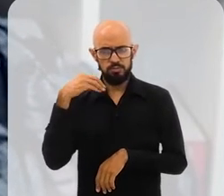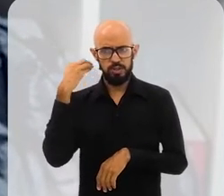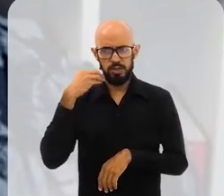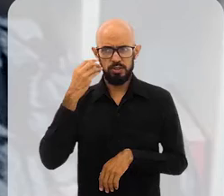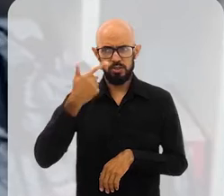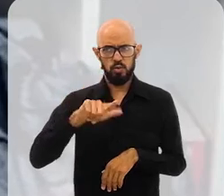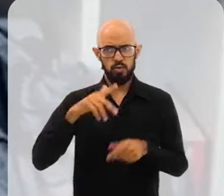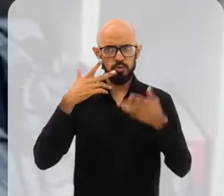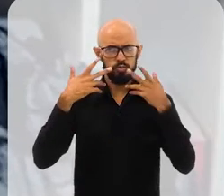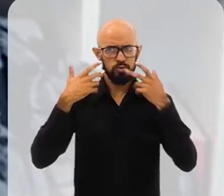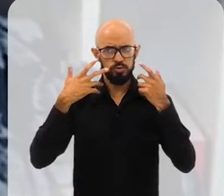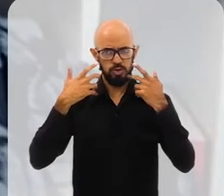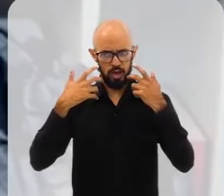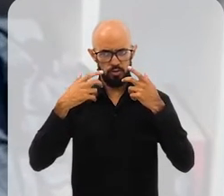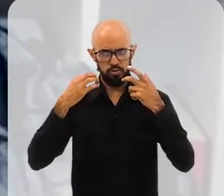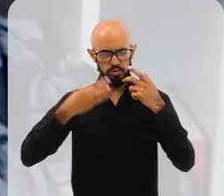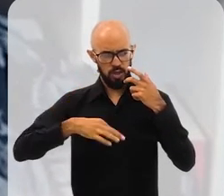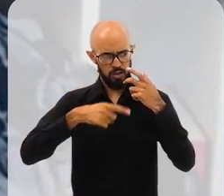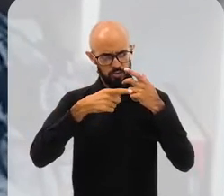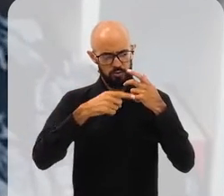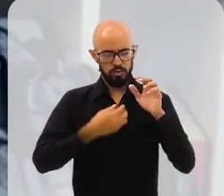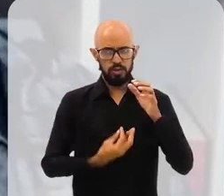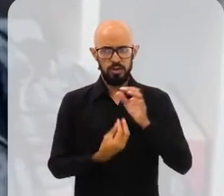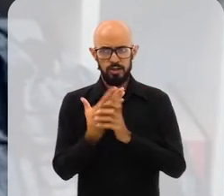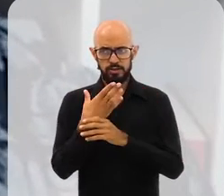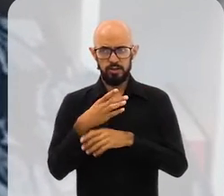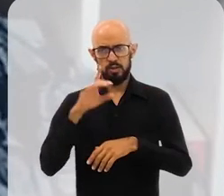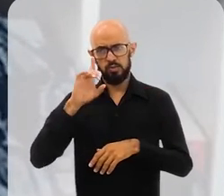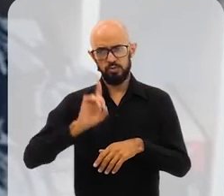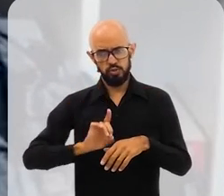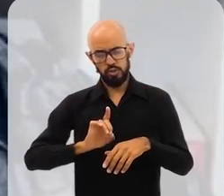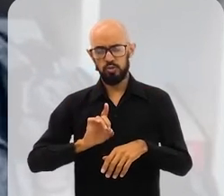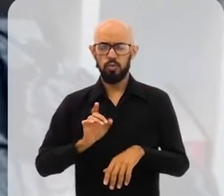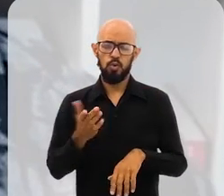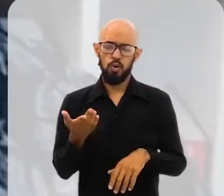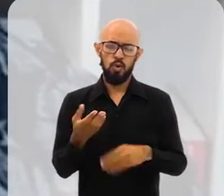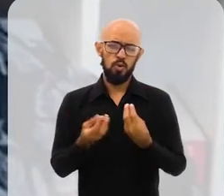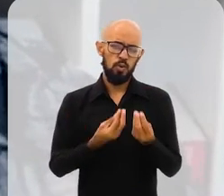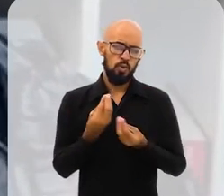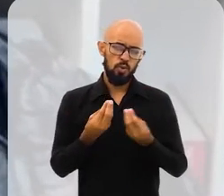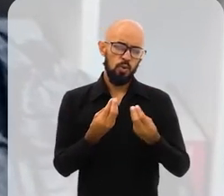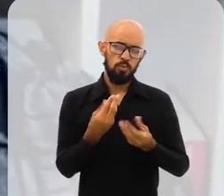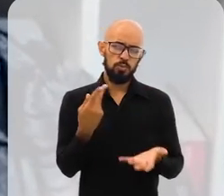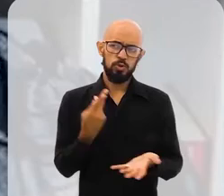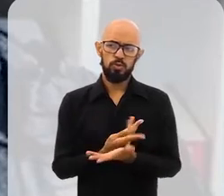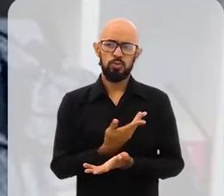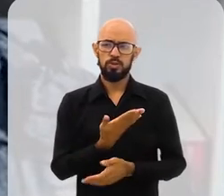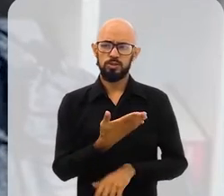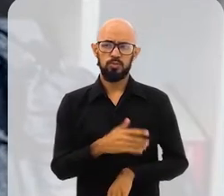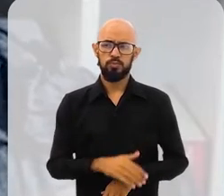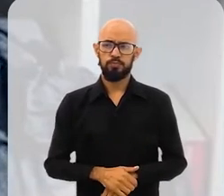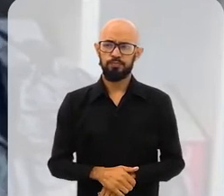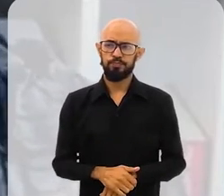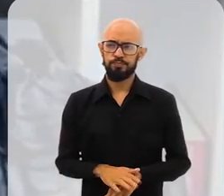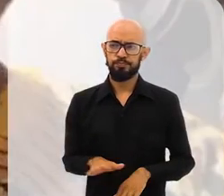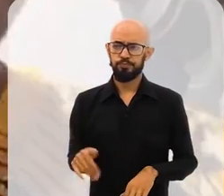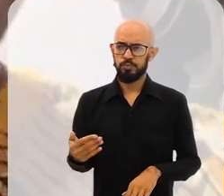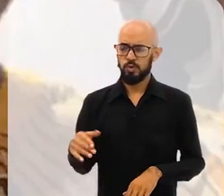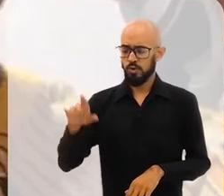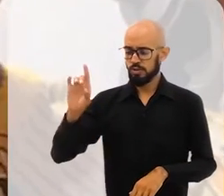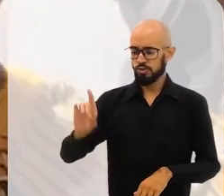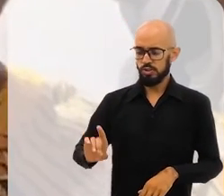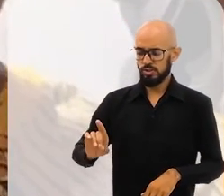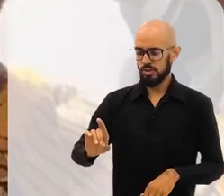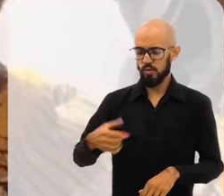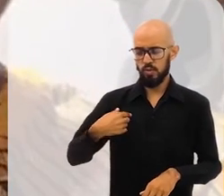outros caminhos dentro do teatro não seja produção direção como é que foi como é que esse campo foi crescendo